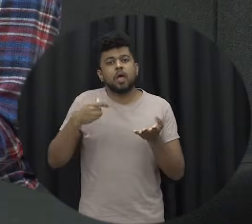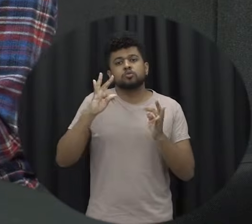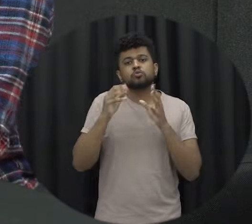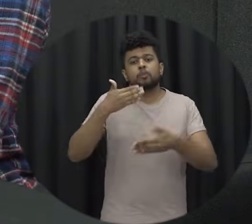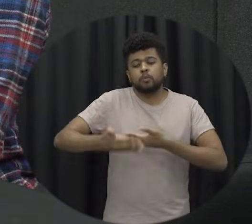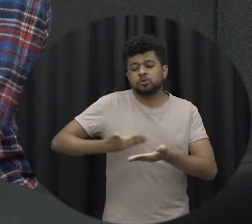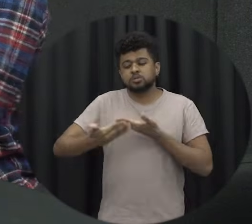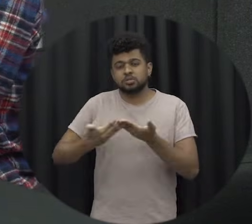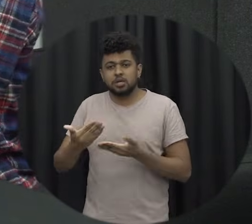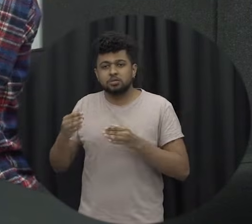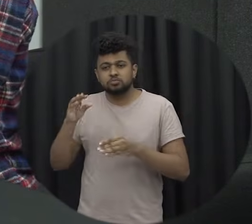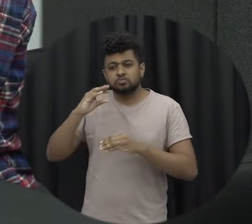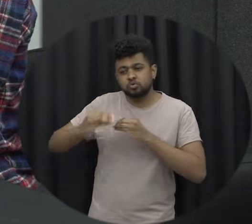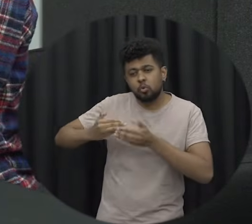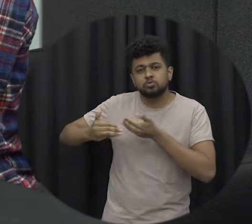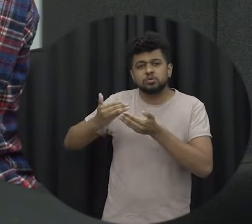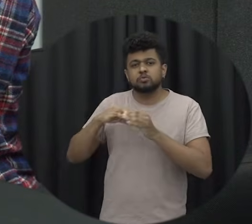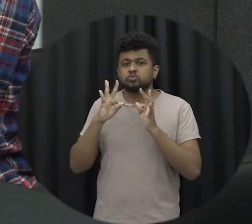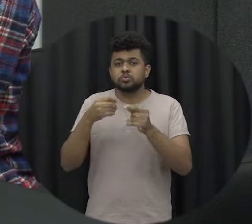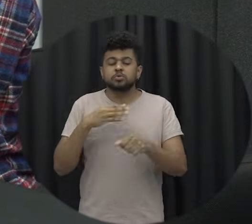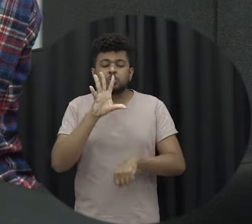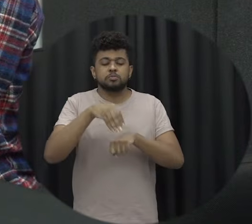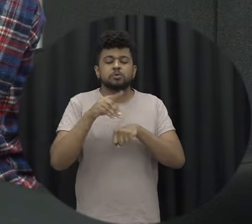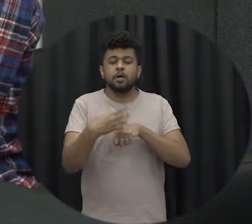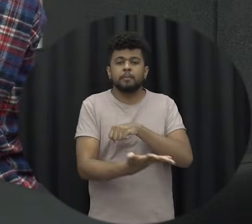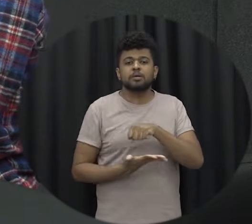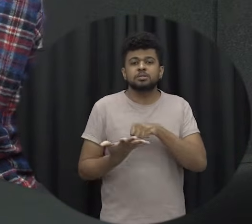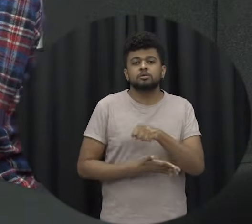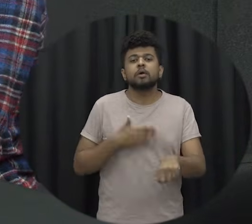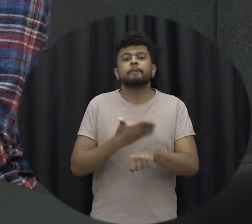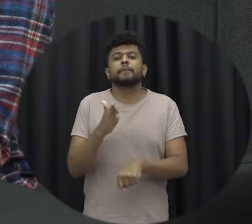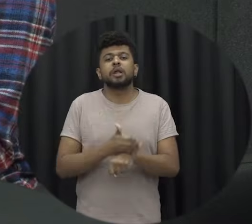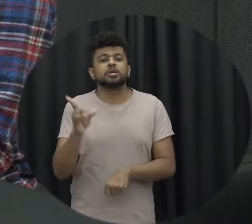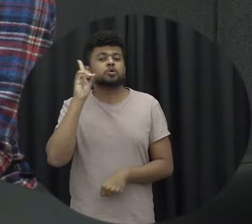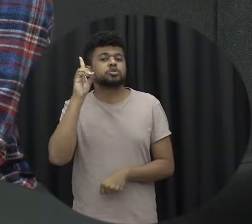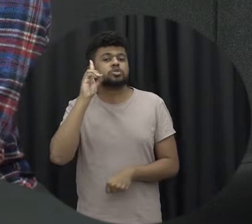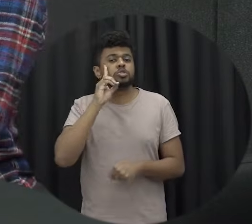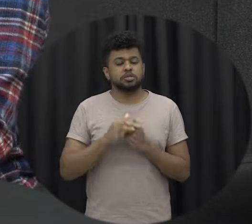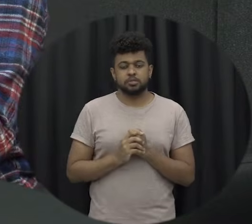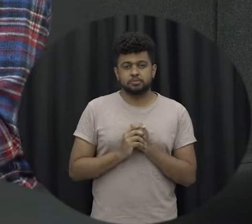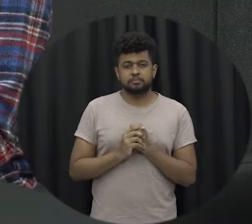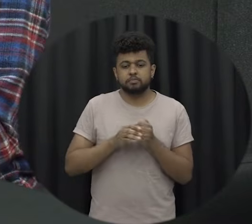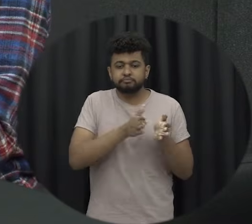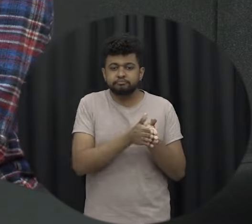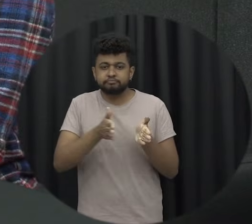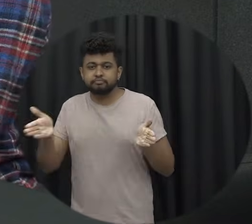foi baseado em práticas cotidianas, né? E ao longo do tempo foi percebendo que dava